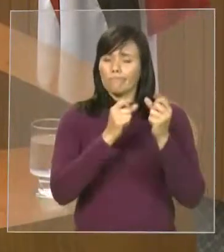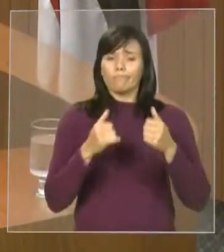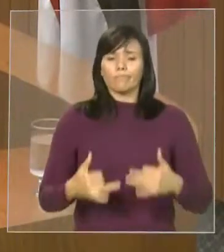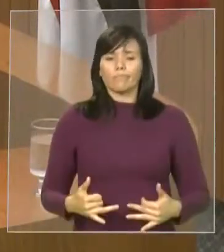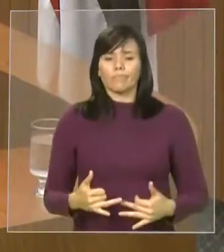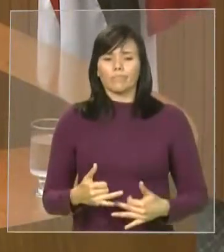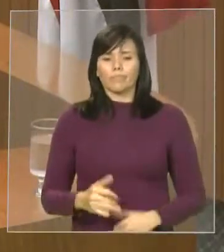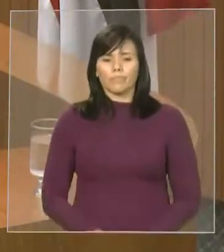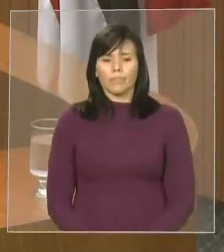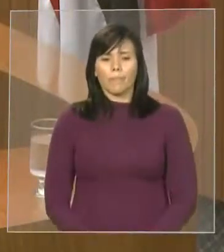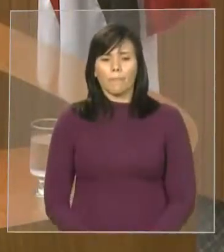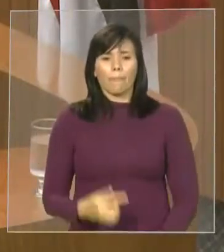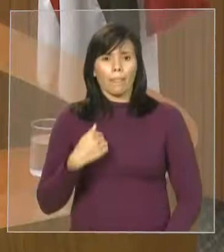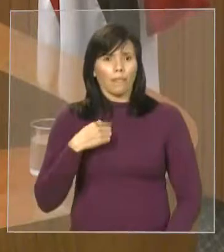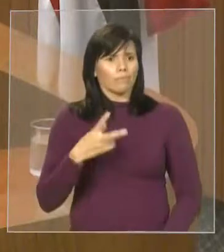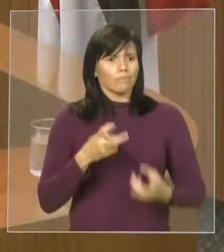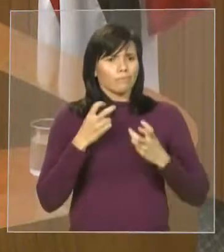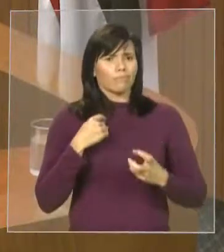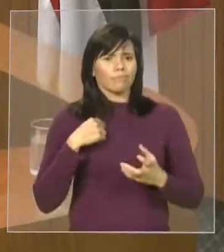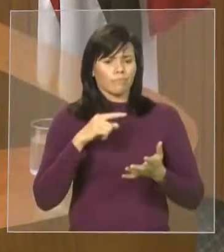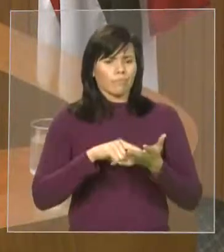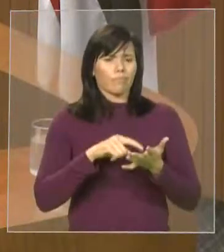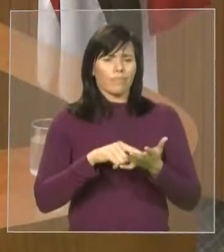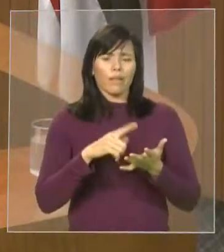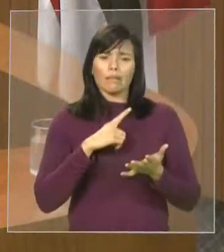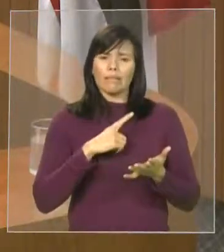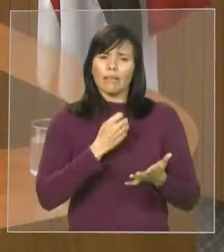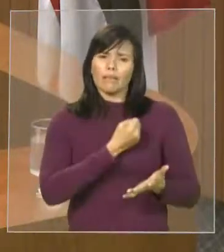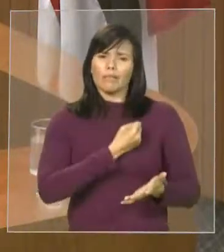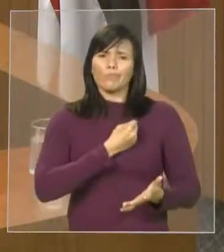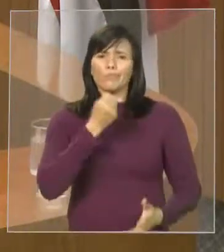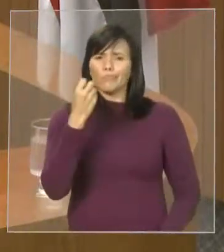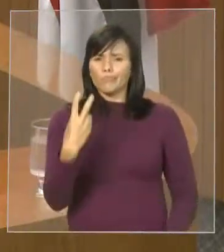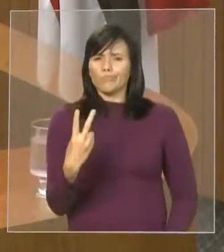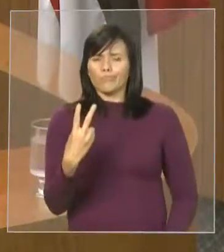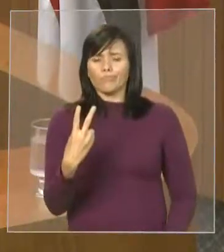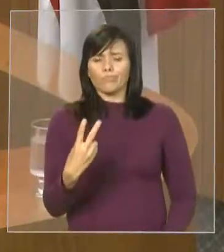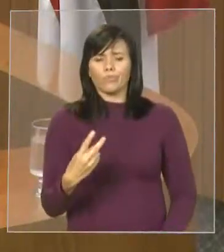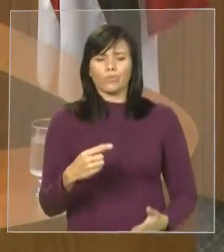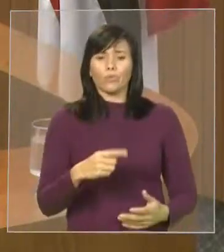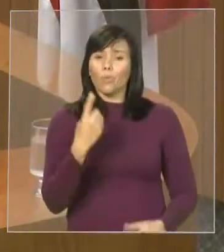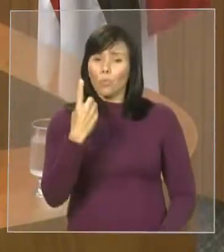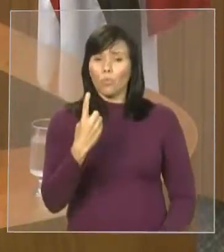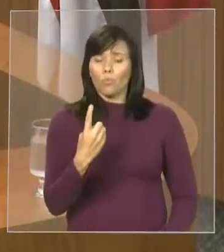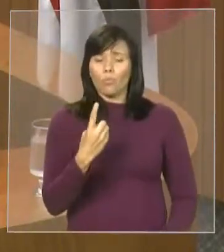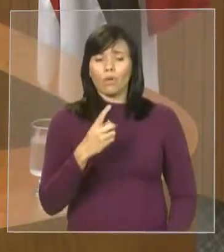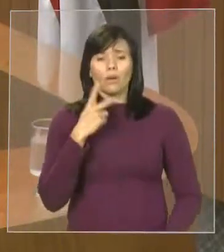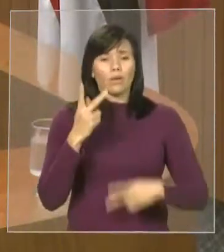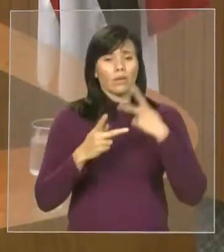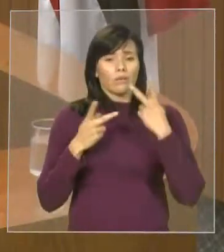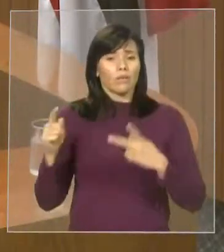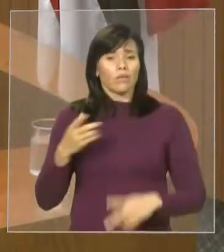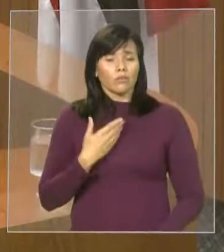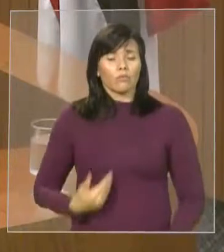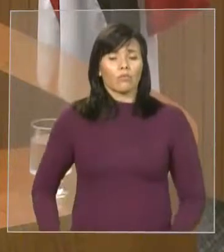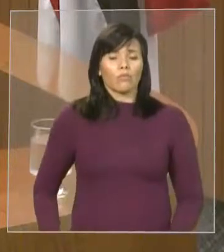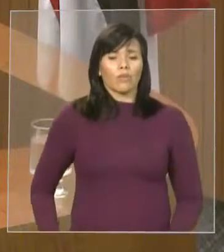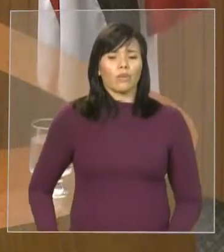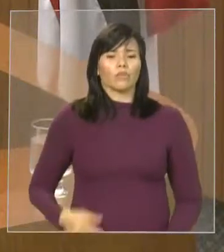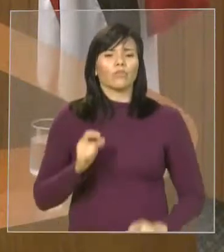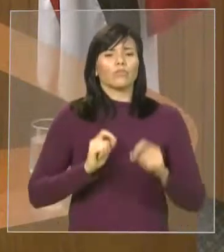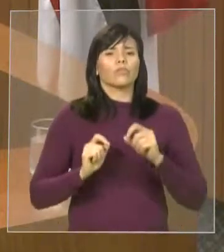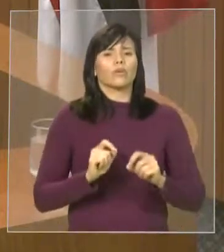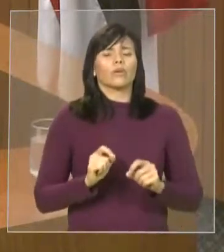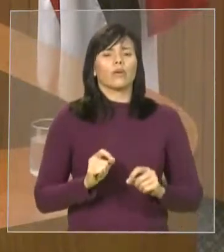nesse projeto. Uma página que trata da mensagem do governador, que fala tão somente do valor do empréstimo e que é para o Profisco